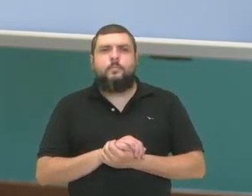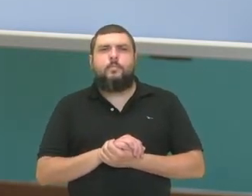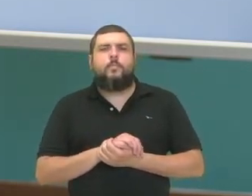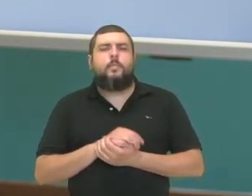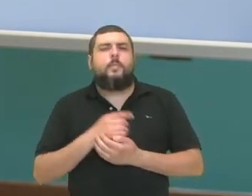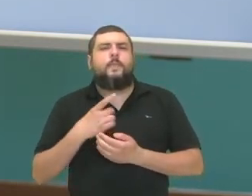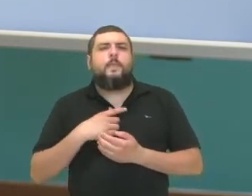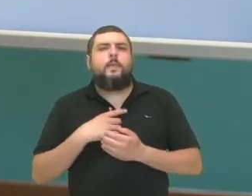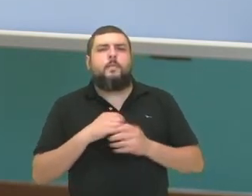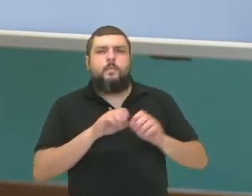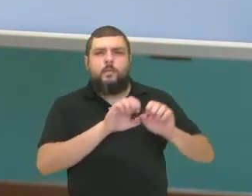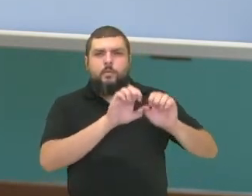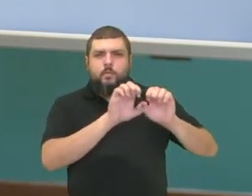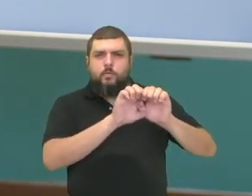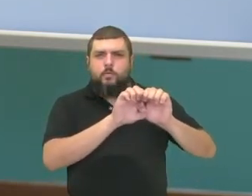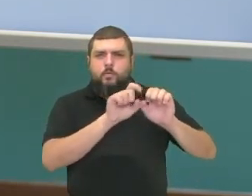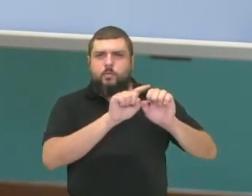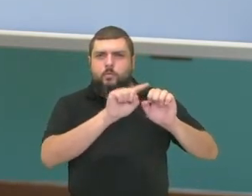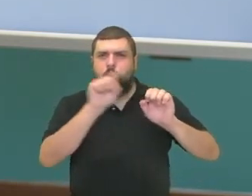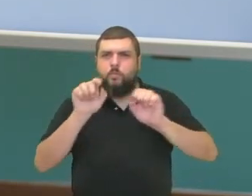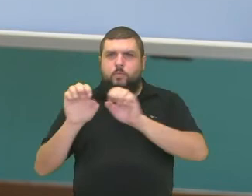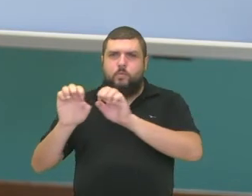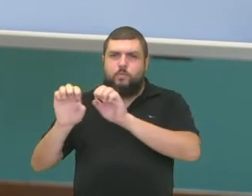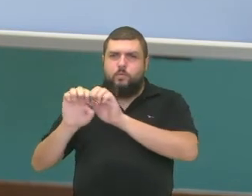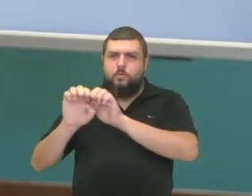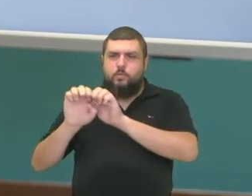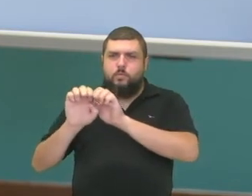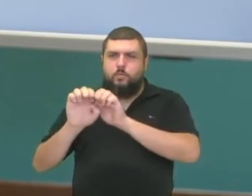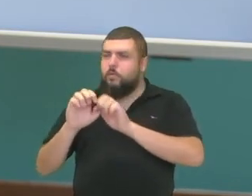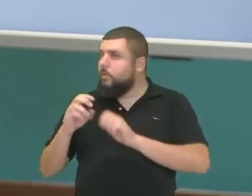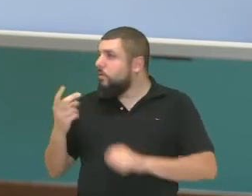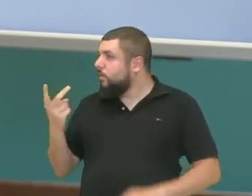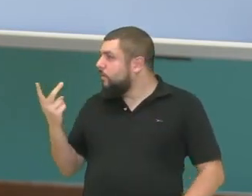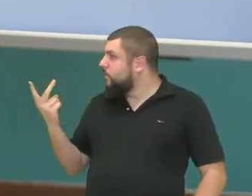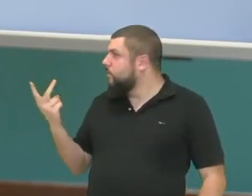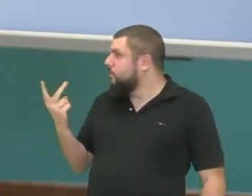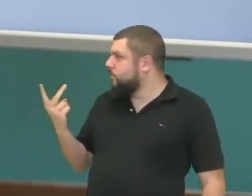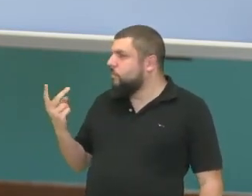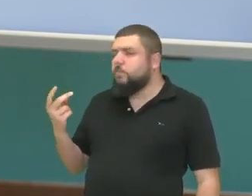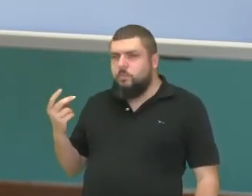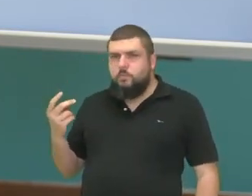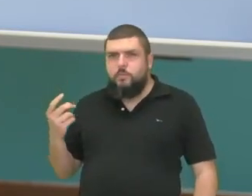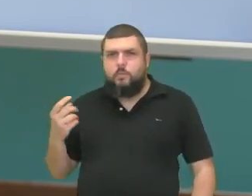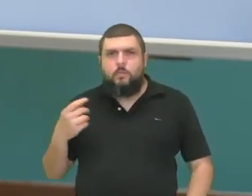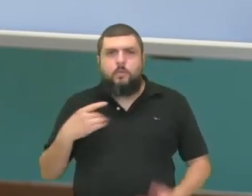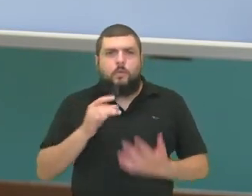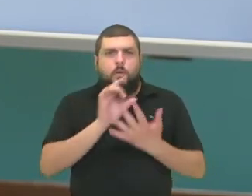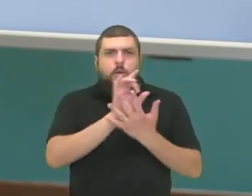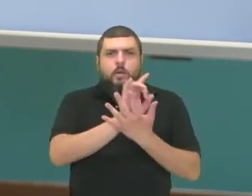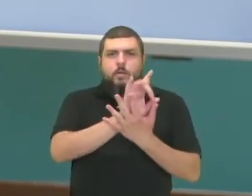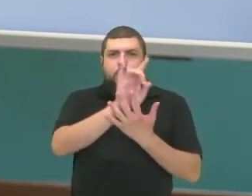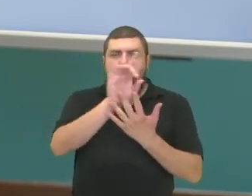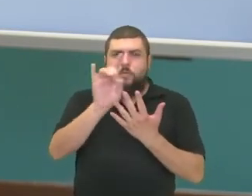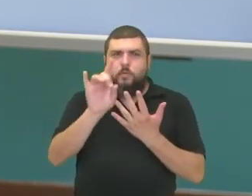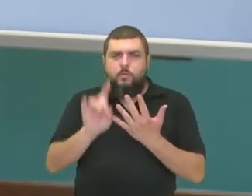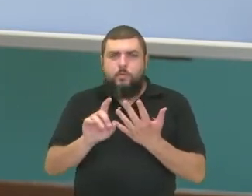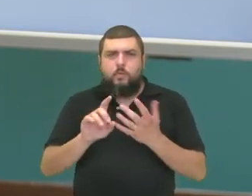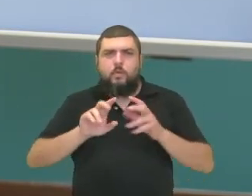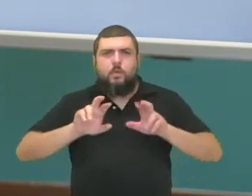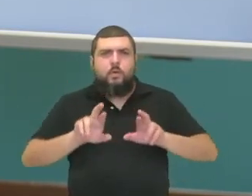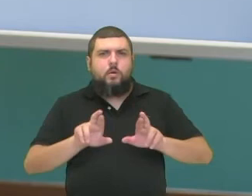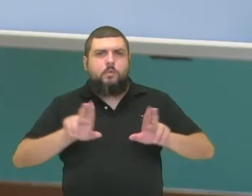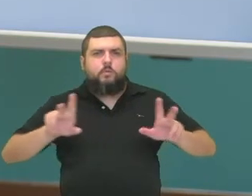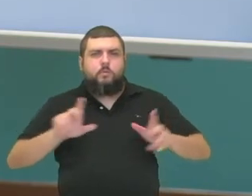e esta estrutura. Temos duas substâncias químicas diferentes, pertencentes à